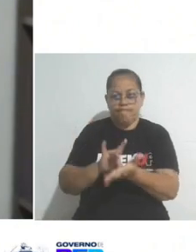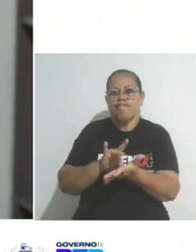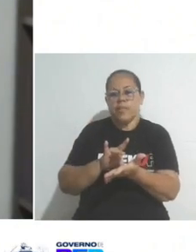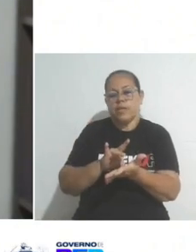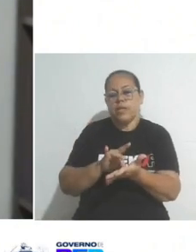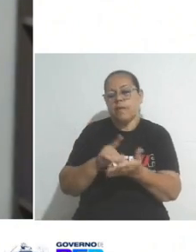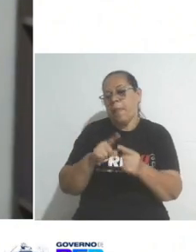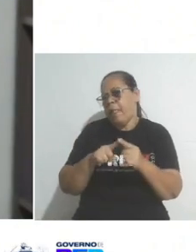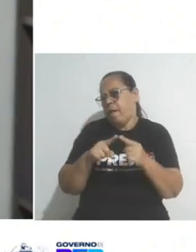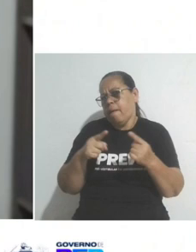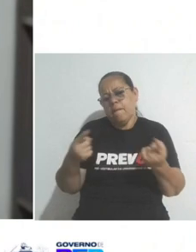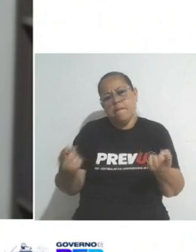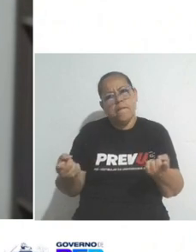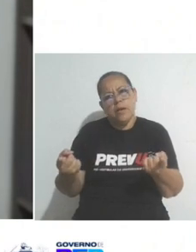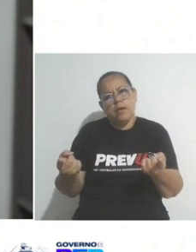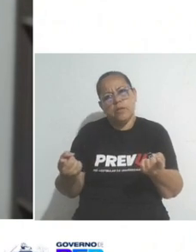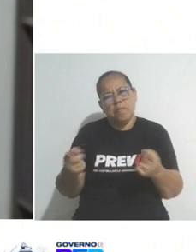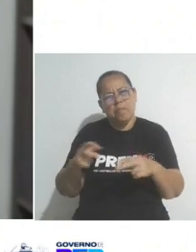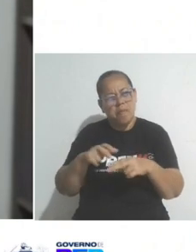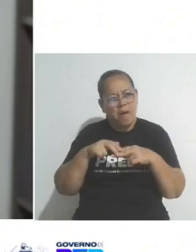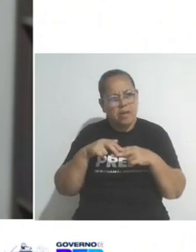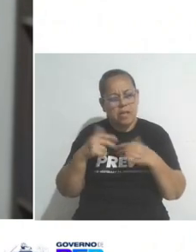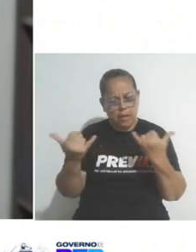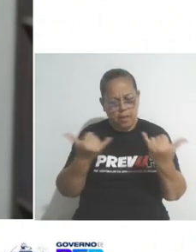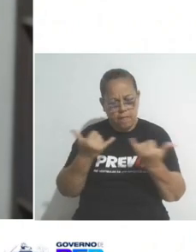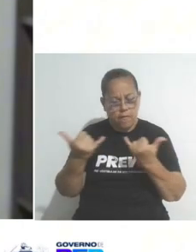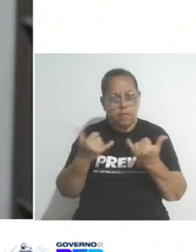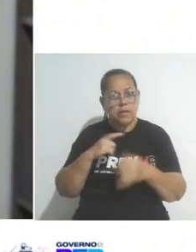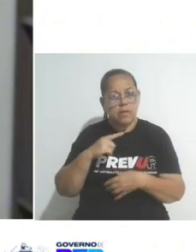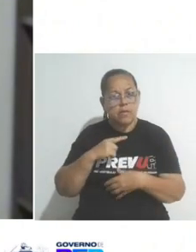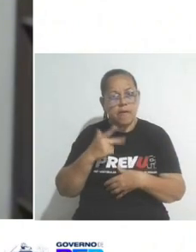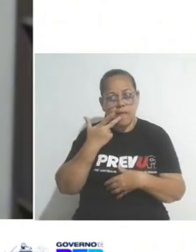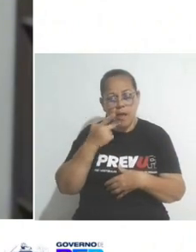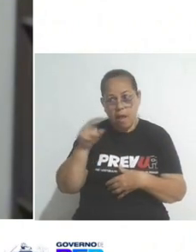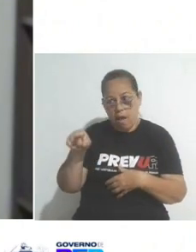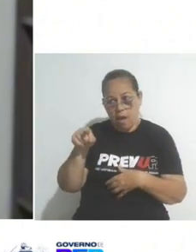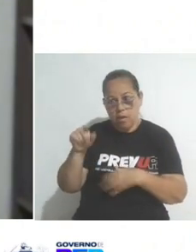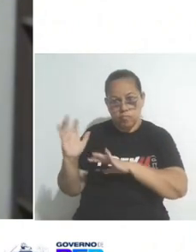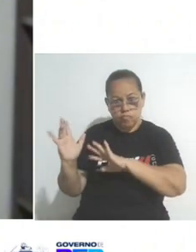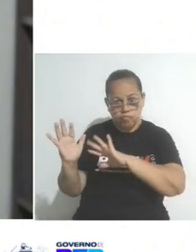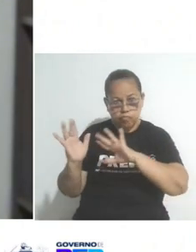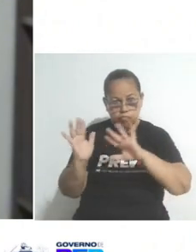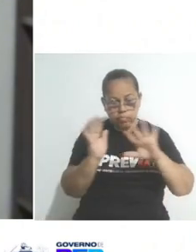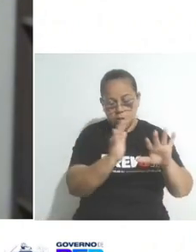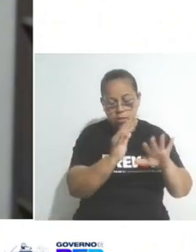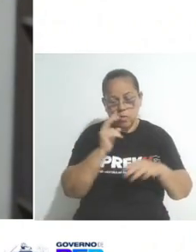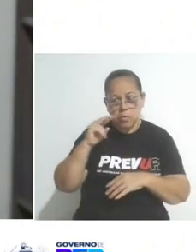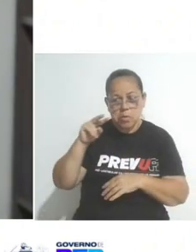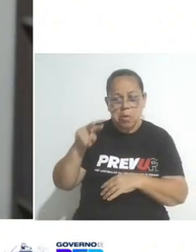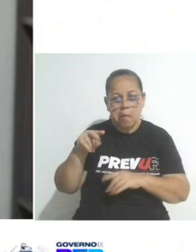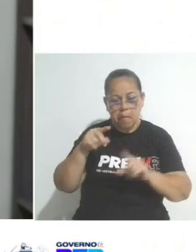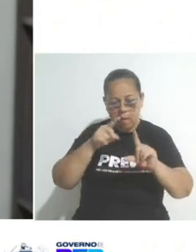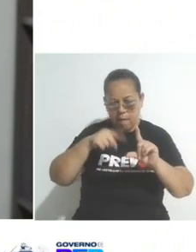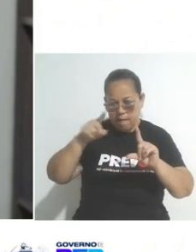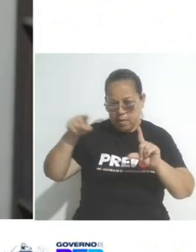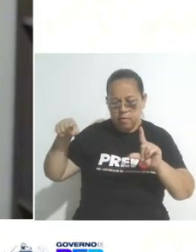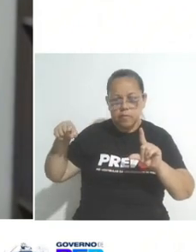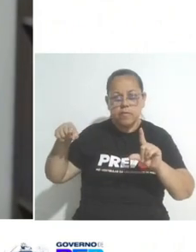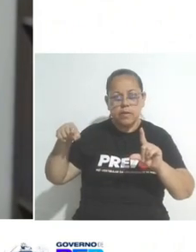mas não se pode com os dados que nós temos dizer que esses migrantes que nós estamos observando aqui nos gráficos